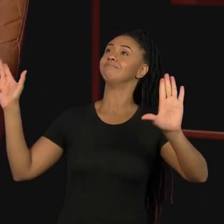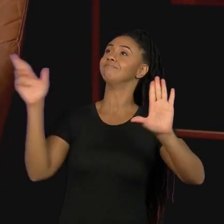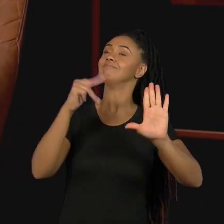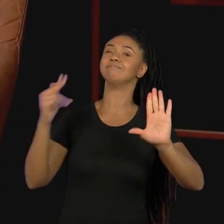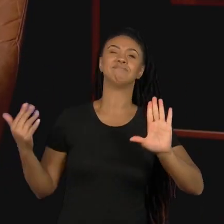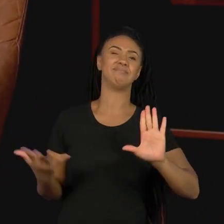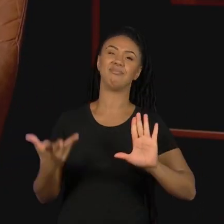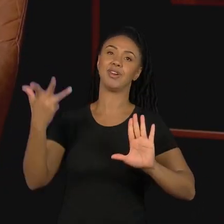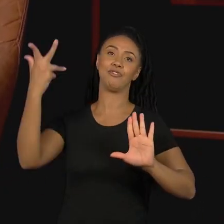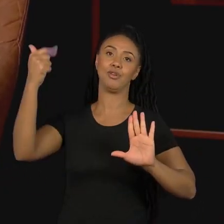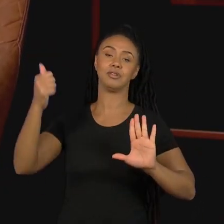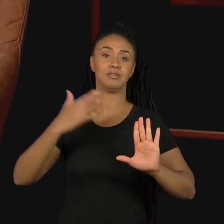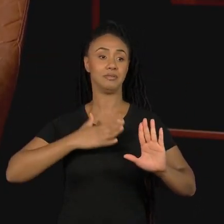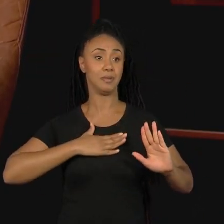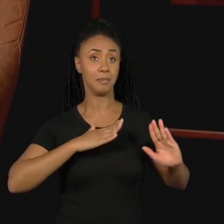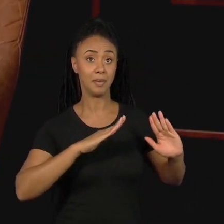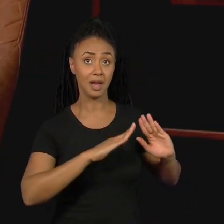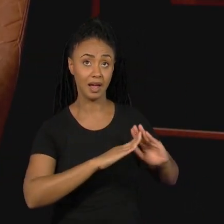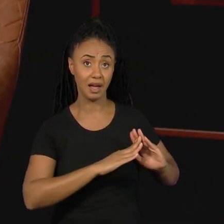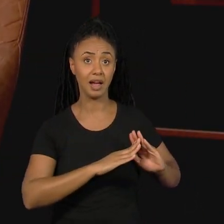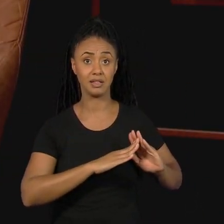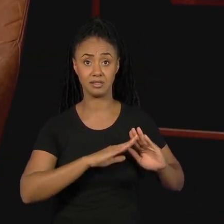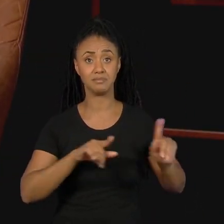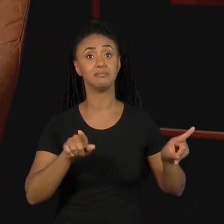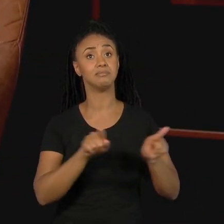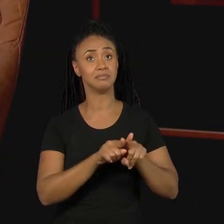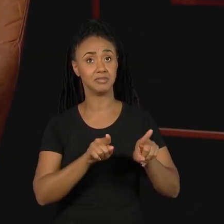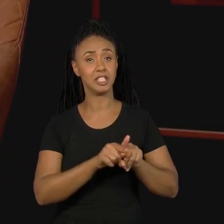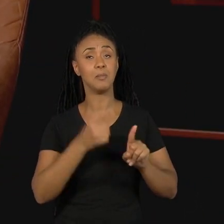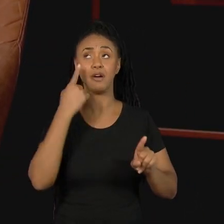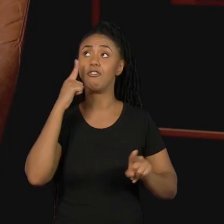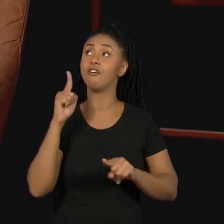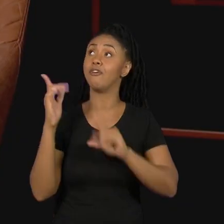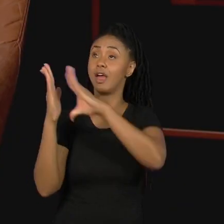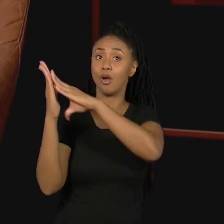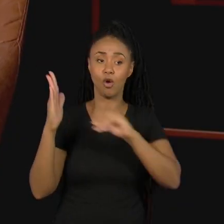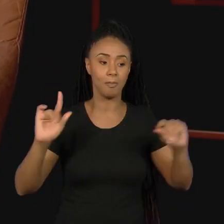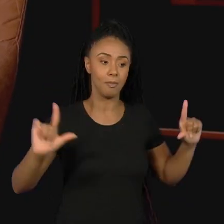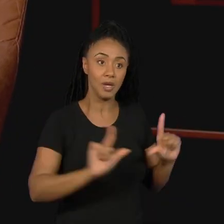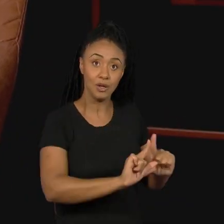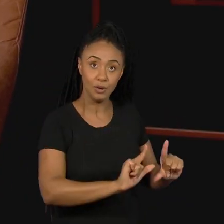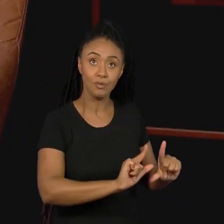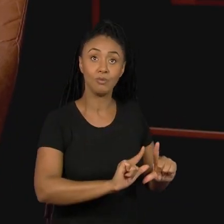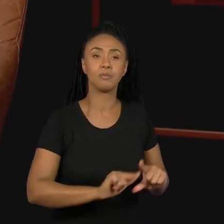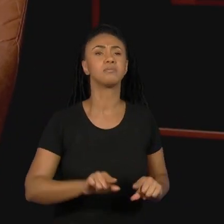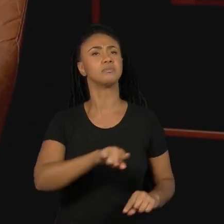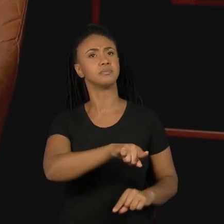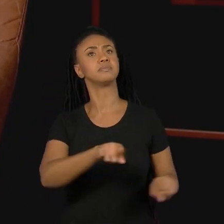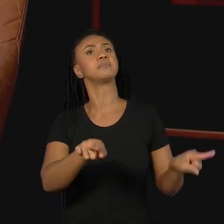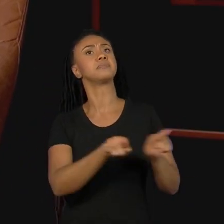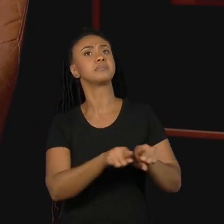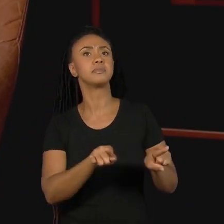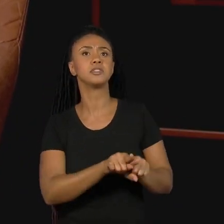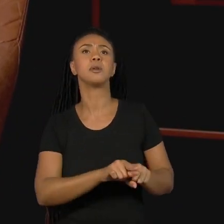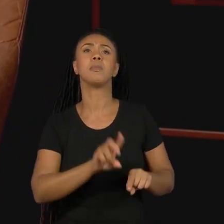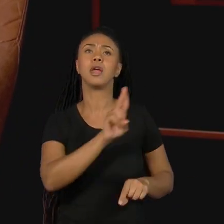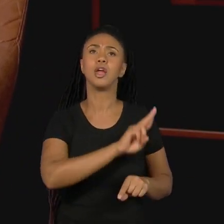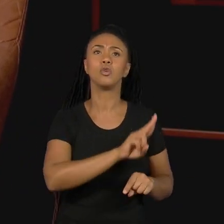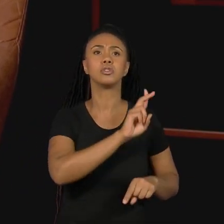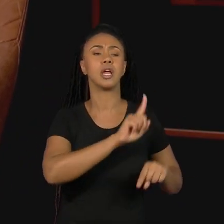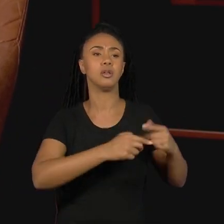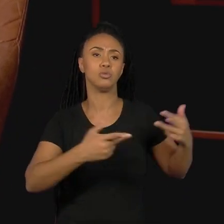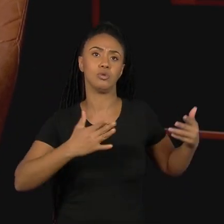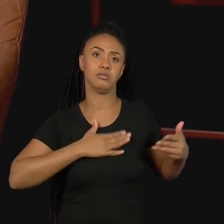aqui em Sumaré, na entrada, tem uma miniatura daquela coisa lá. E ali eu usei vários elementos ligados à minha